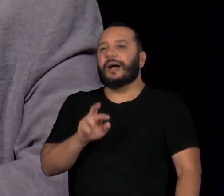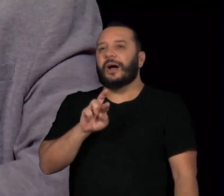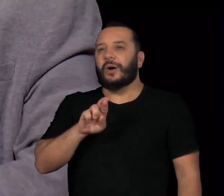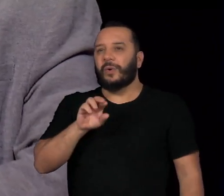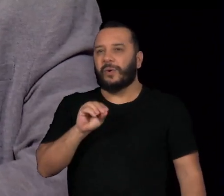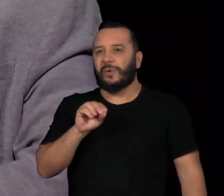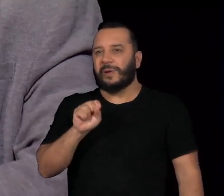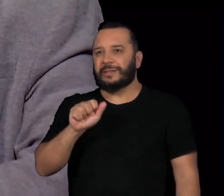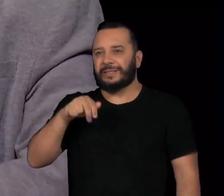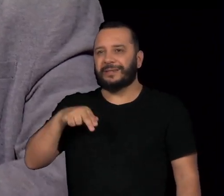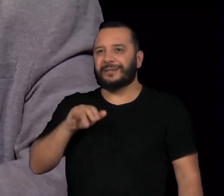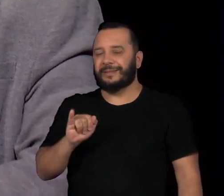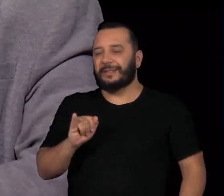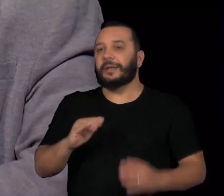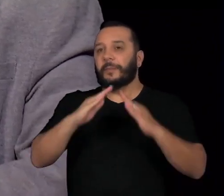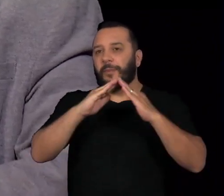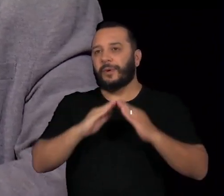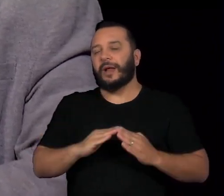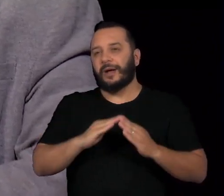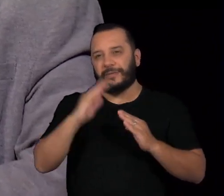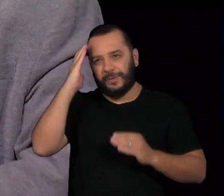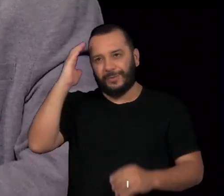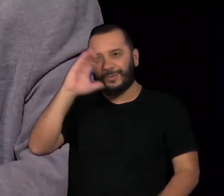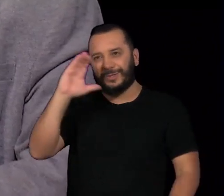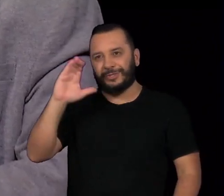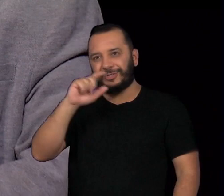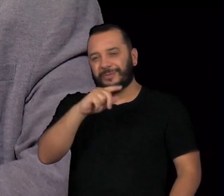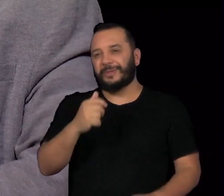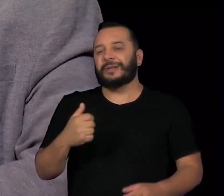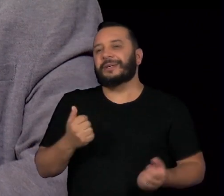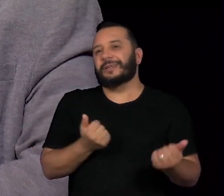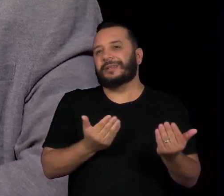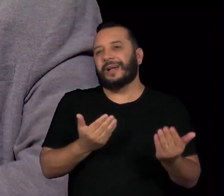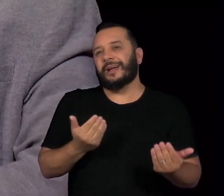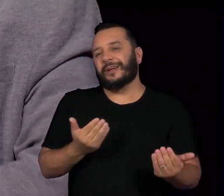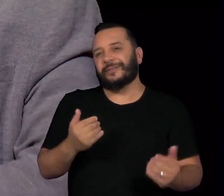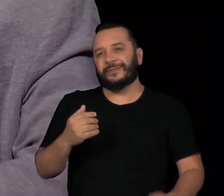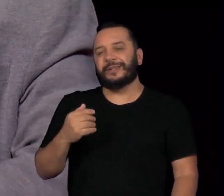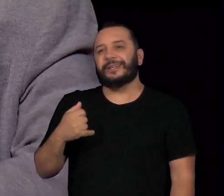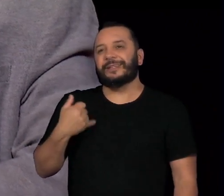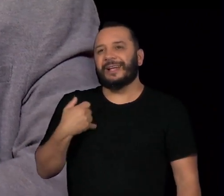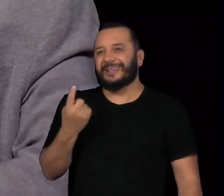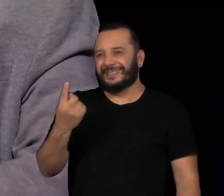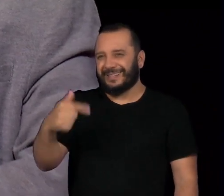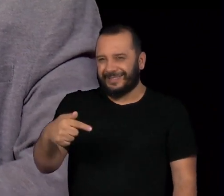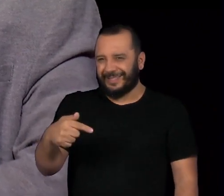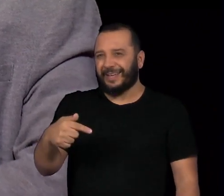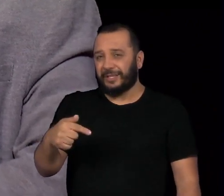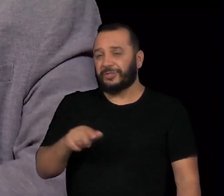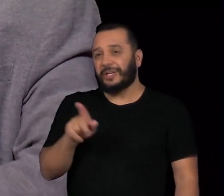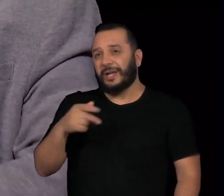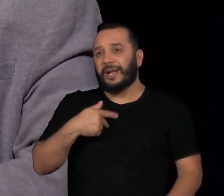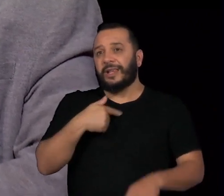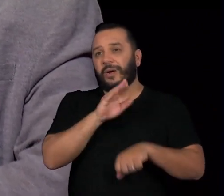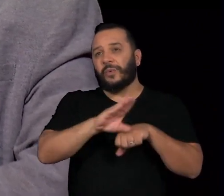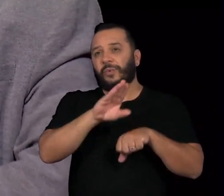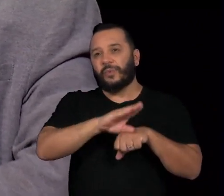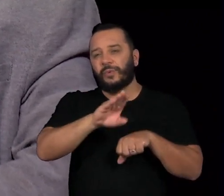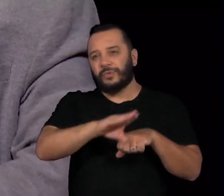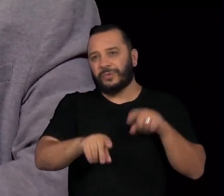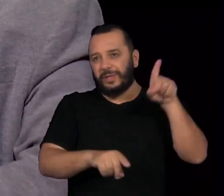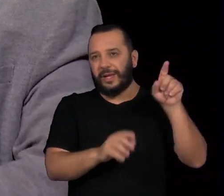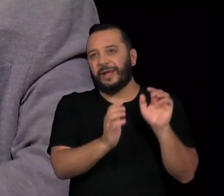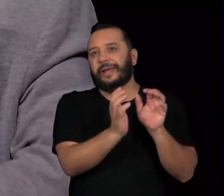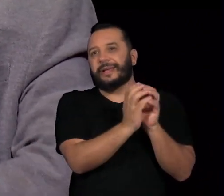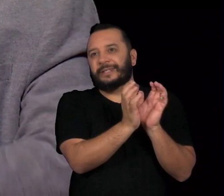de Curitiba uma jovem com 17 anos nós vai fazer uns cursos lá em em Recife e eu